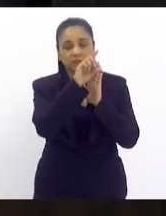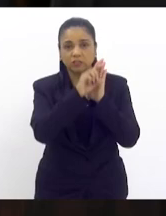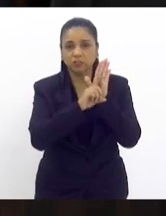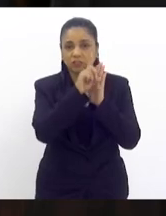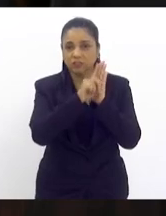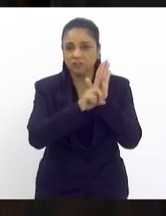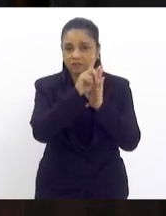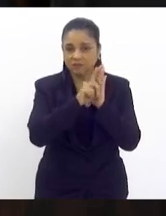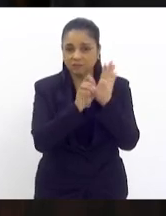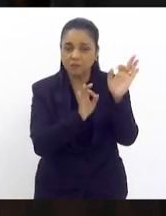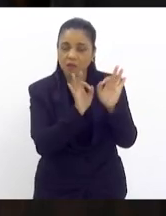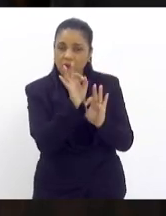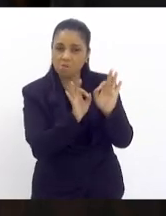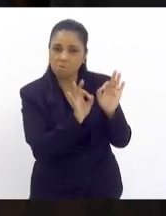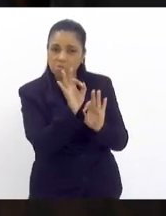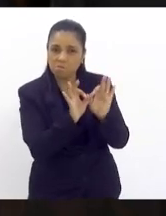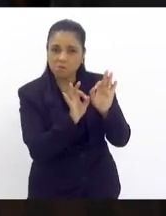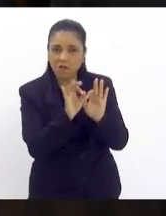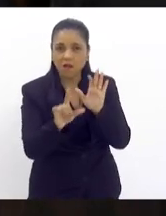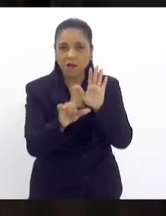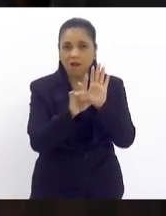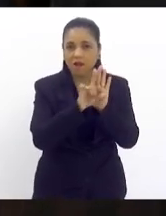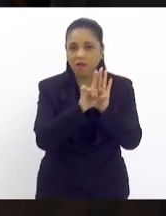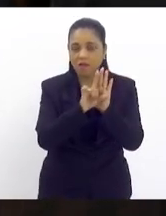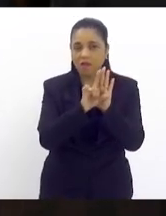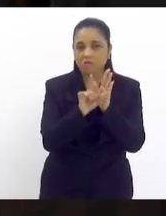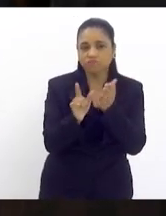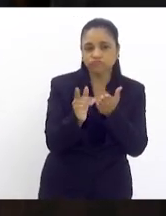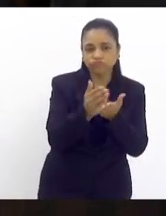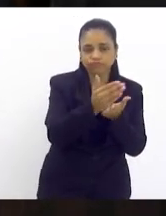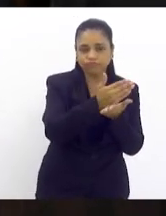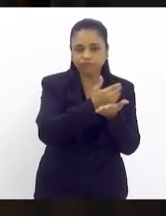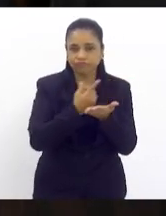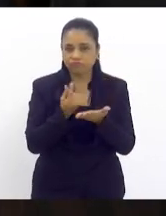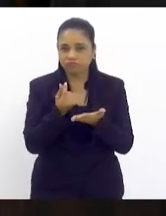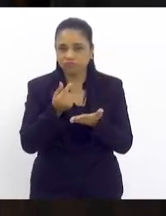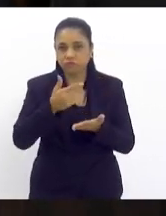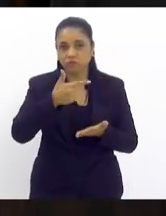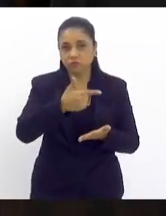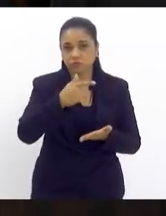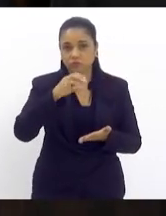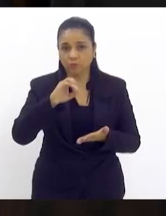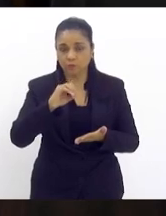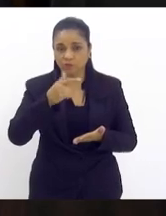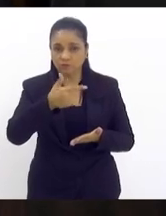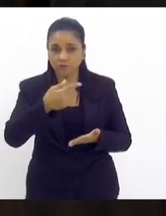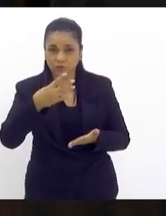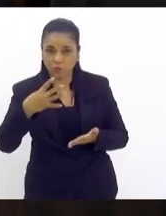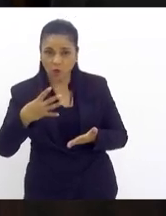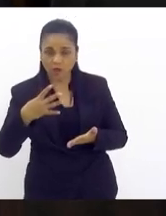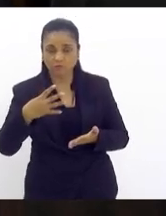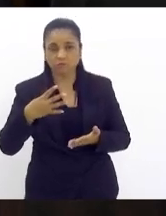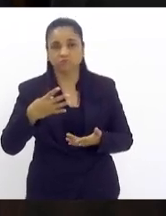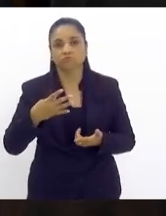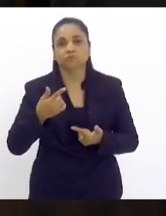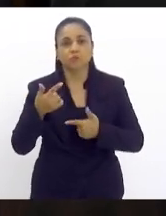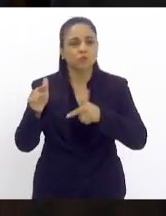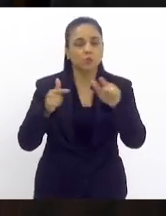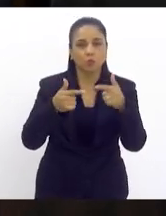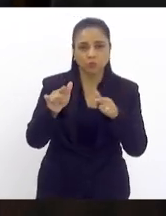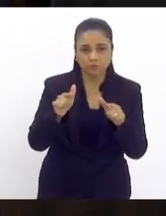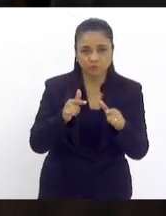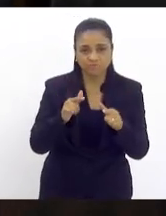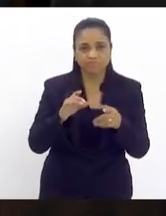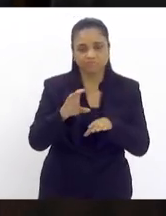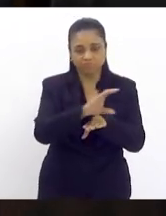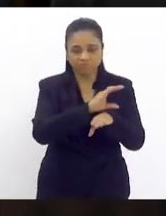para elaboração da Lei de Orçamento Anual de 2024 e dá outras providências. Parecer da